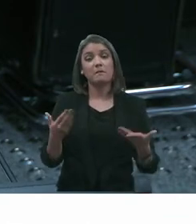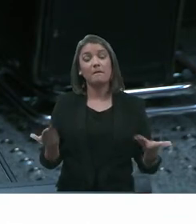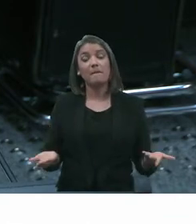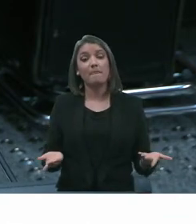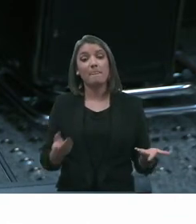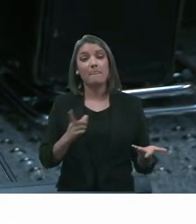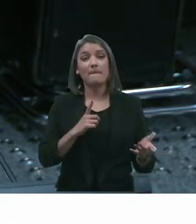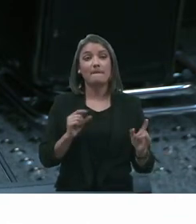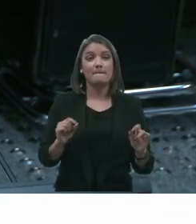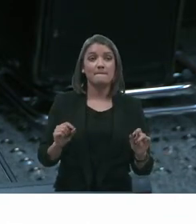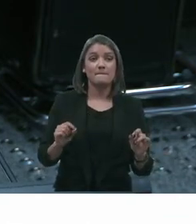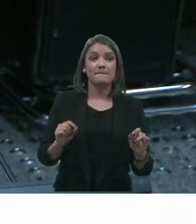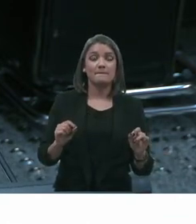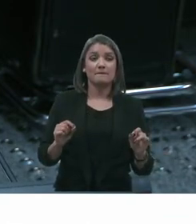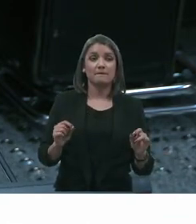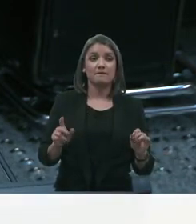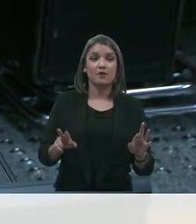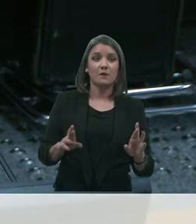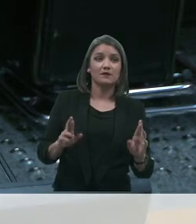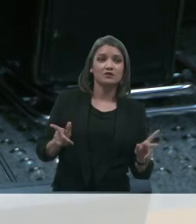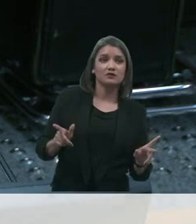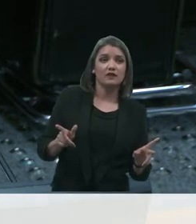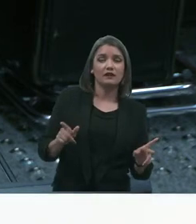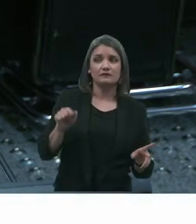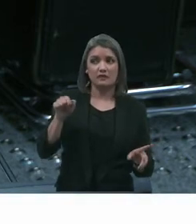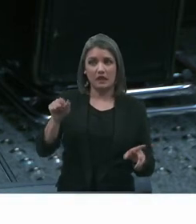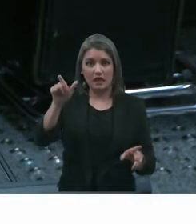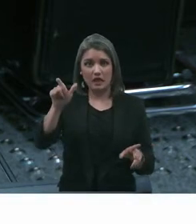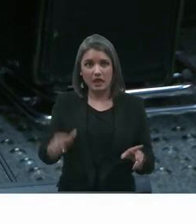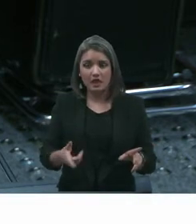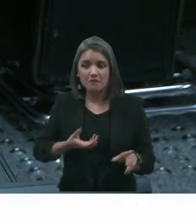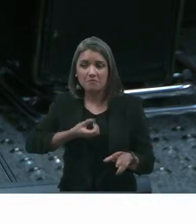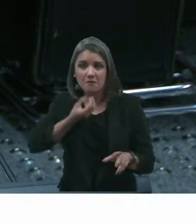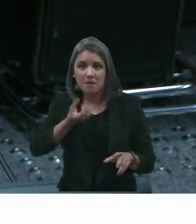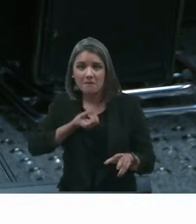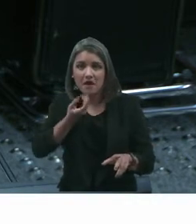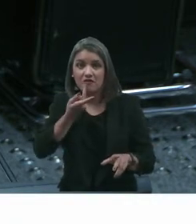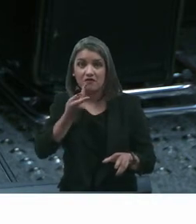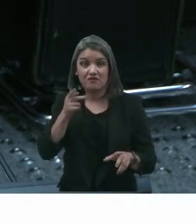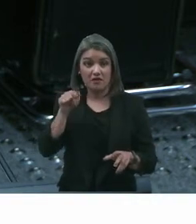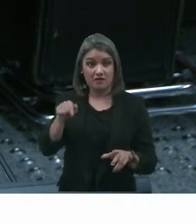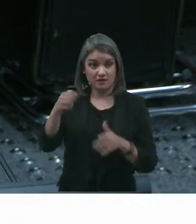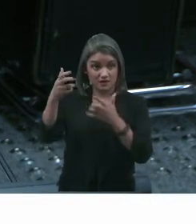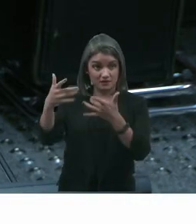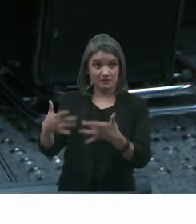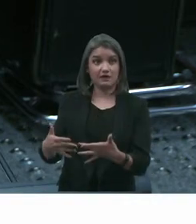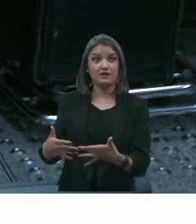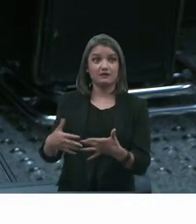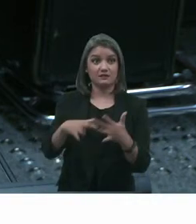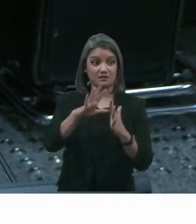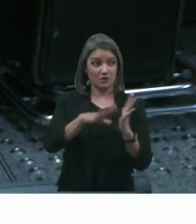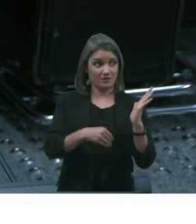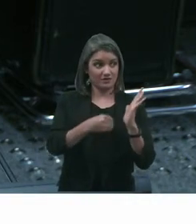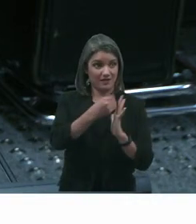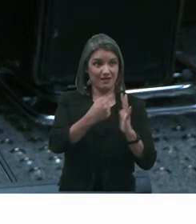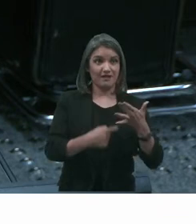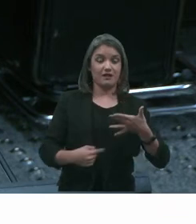uma discrepância entre o depoimento dele, que foi no sentido do depoimento dele na reclamação